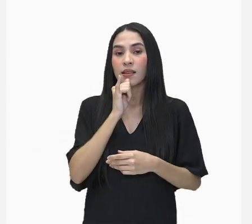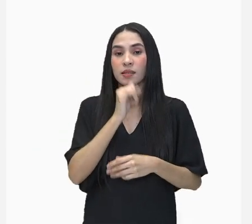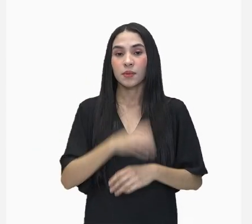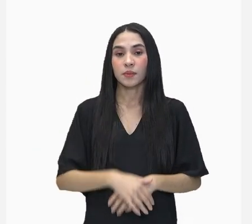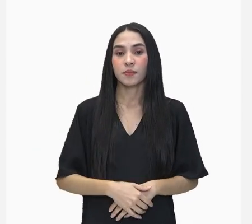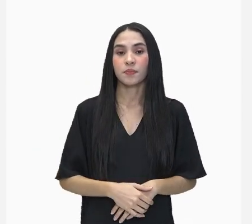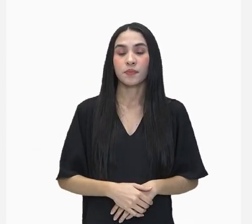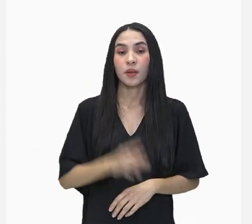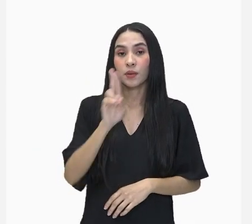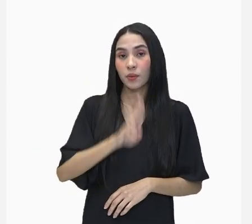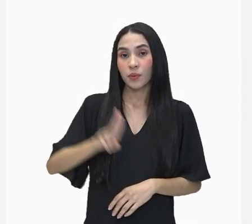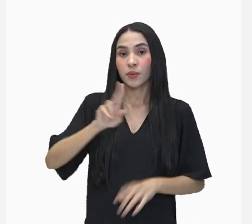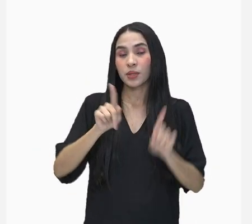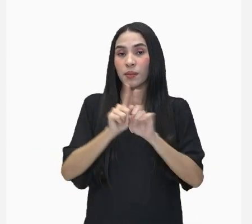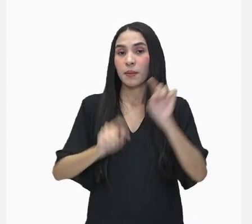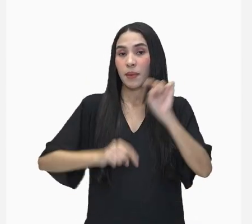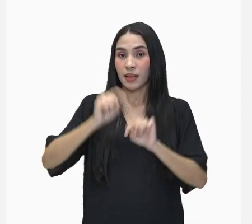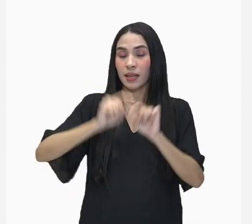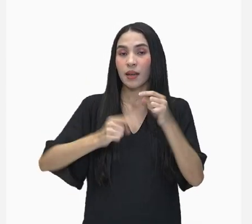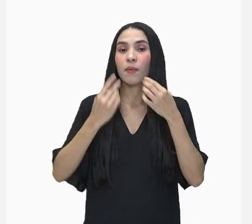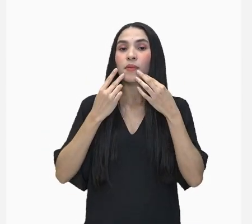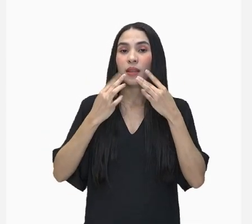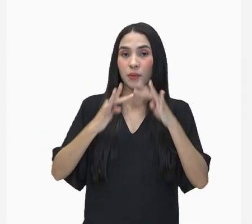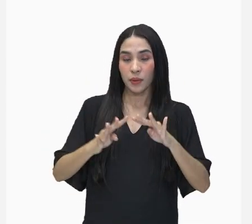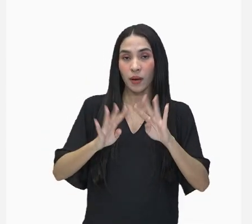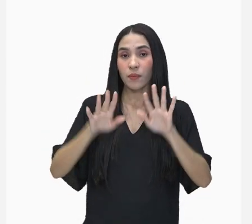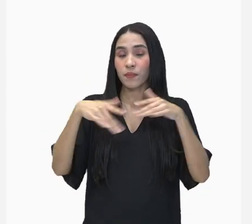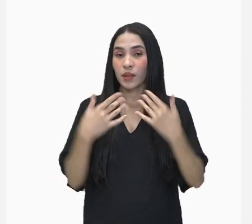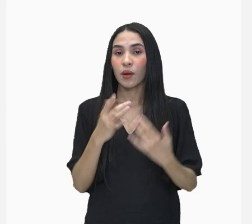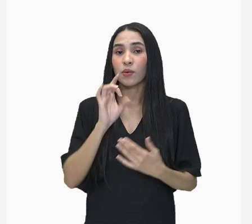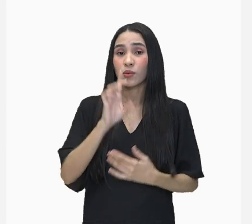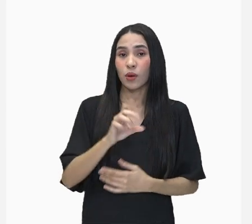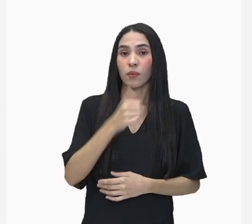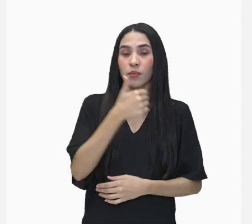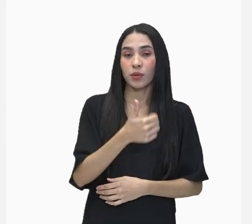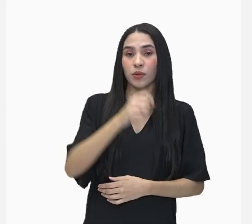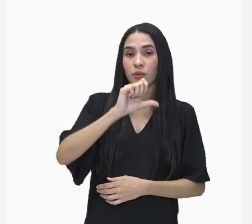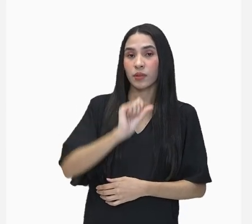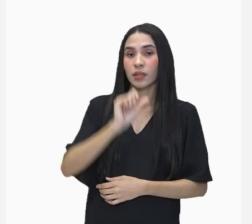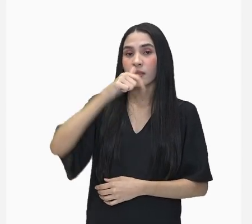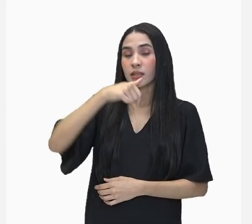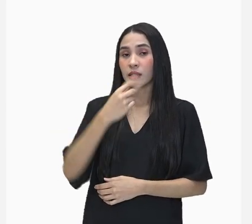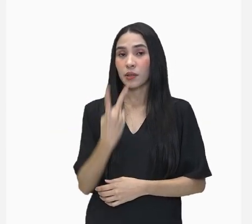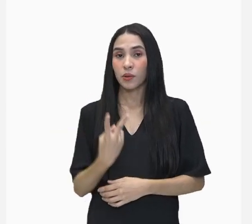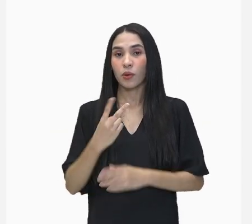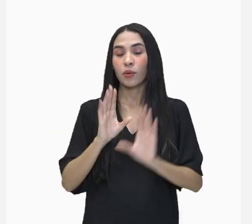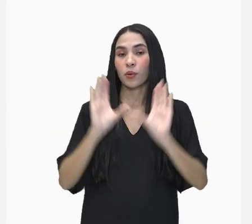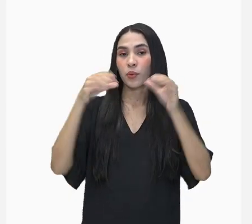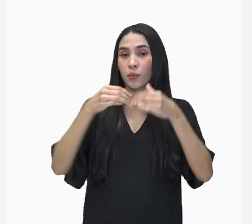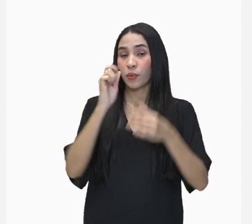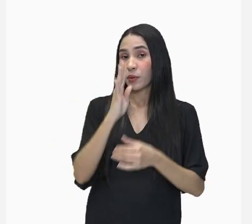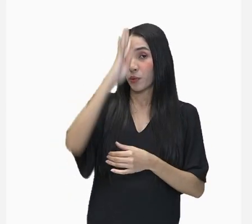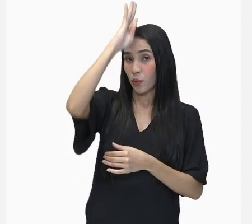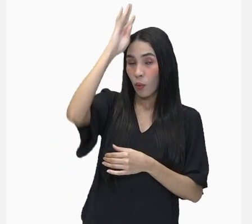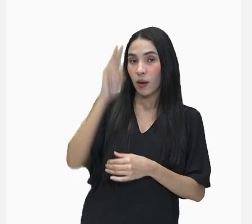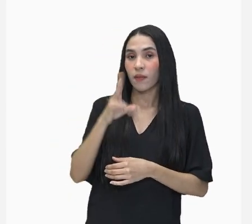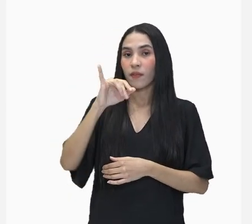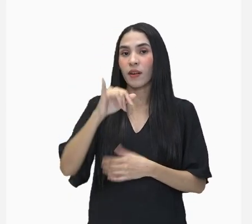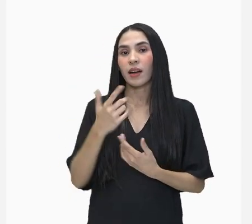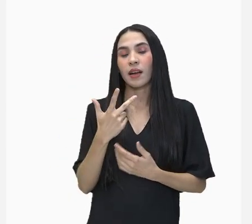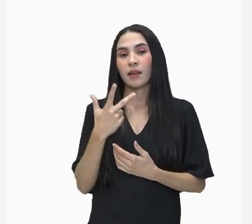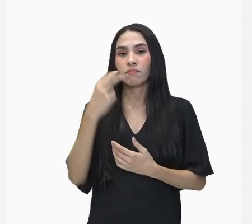do uso dos recursos naturais. Então, somente em 1972 que o Clube de Roma ele veio ganhar assim,